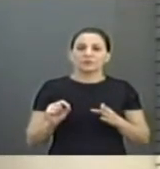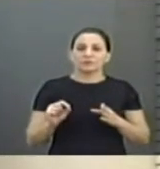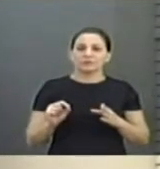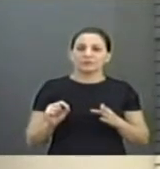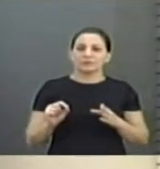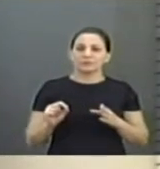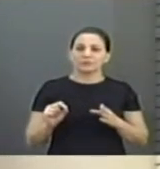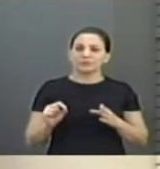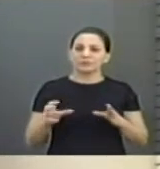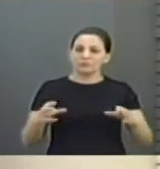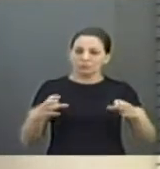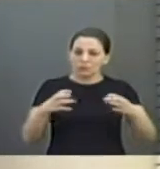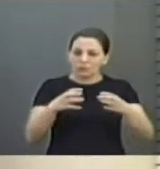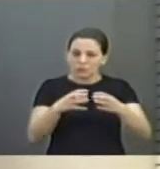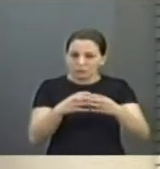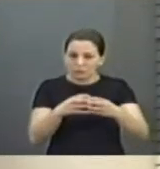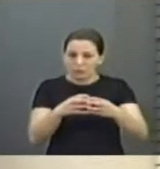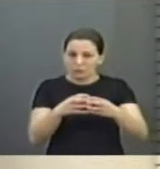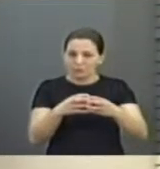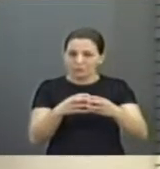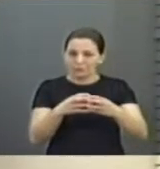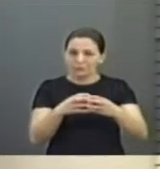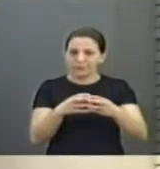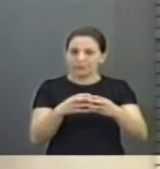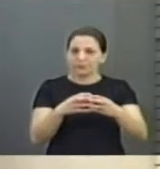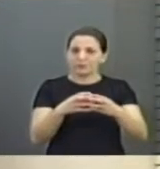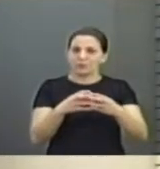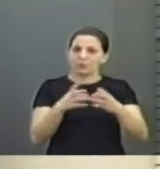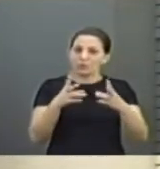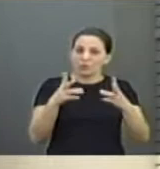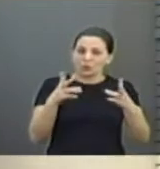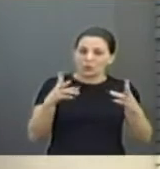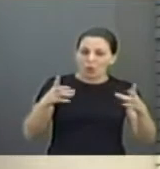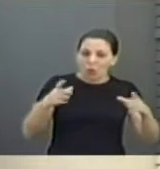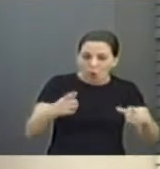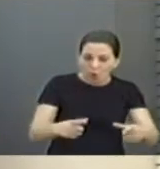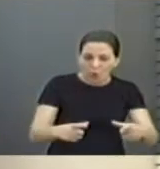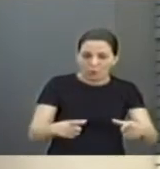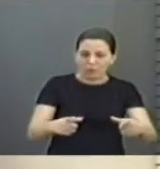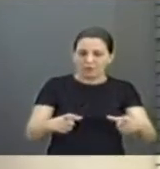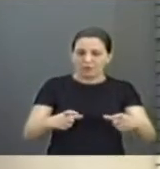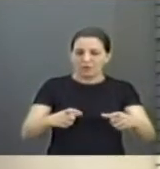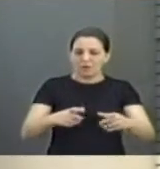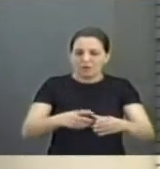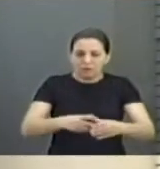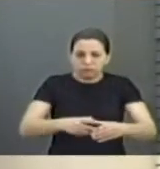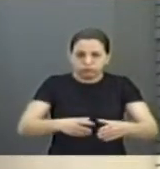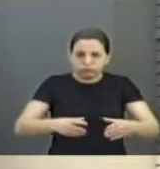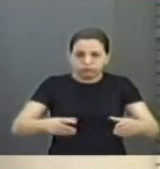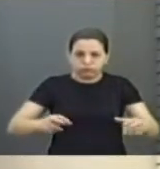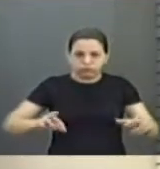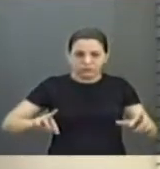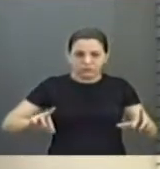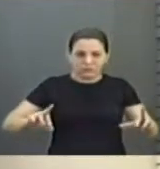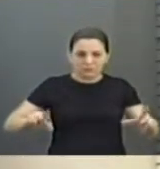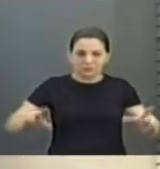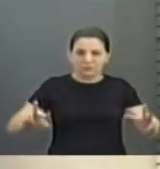quando você reúne no mesmo lugar, muitas pessoas de